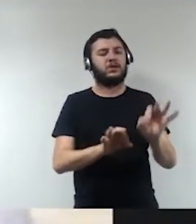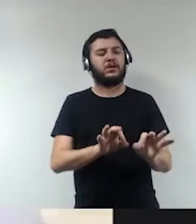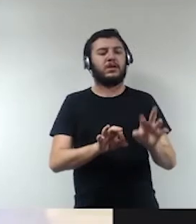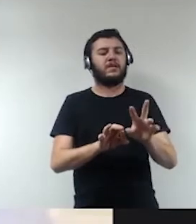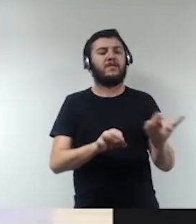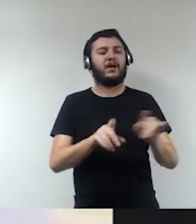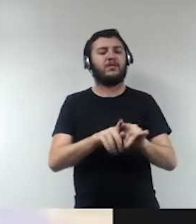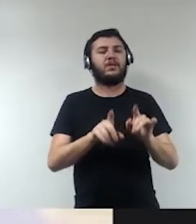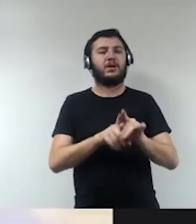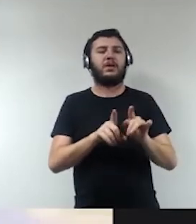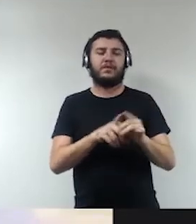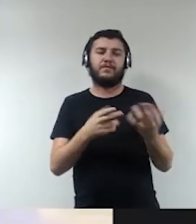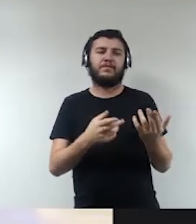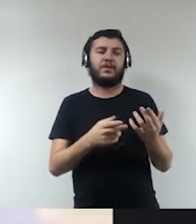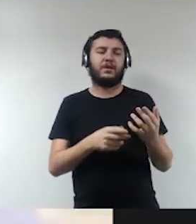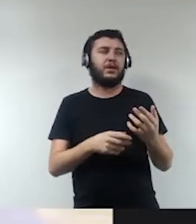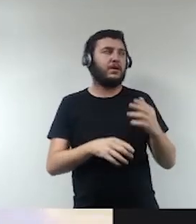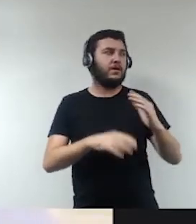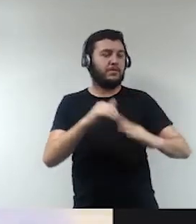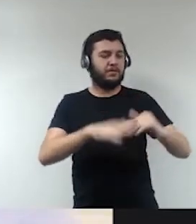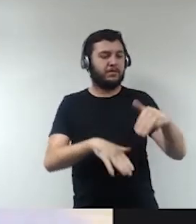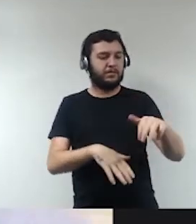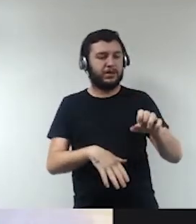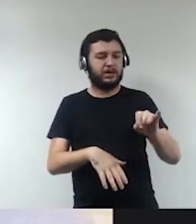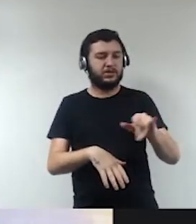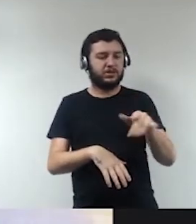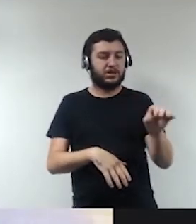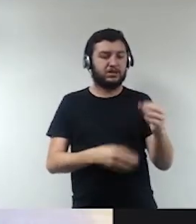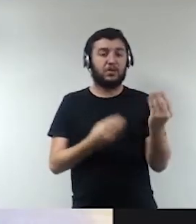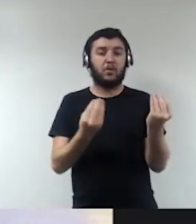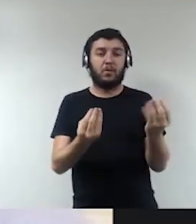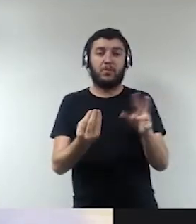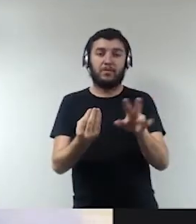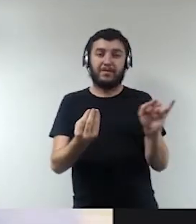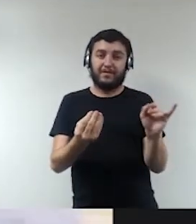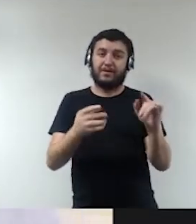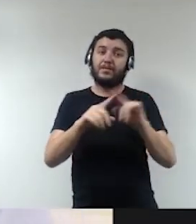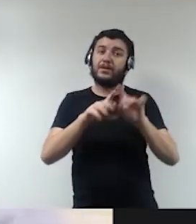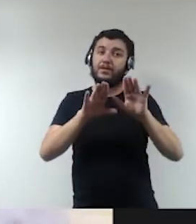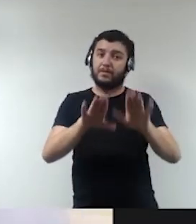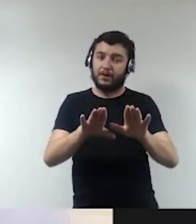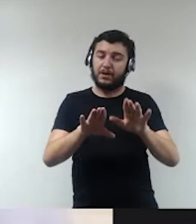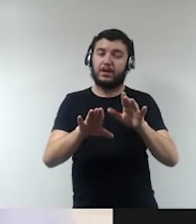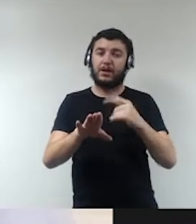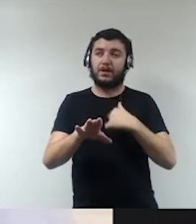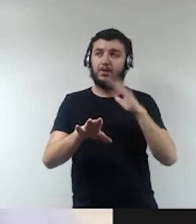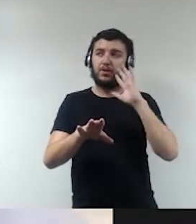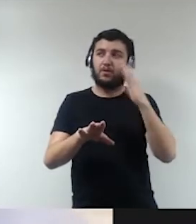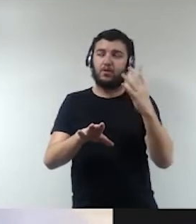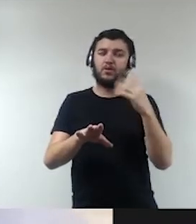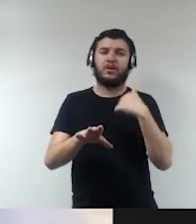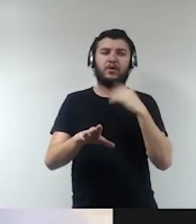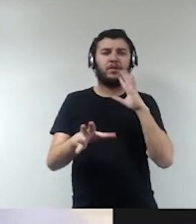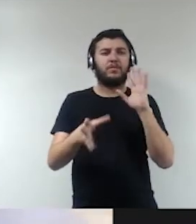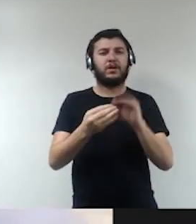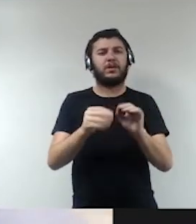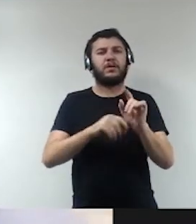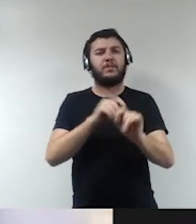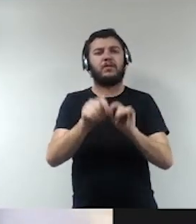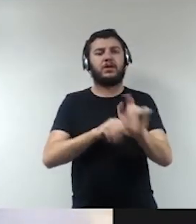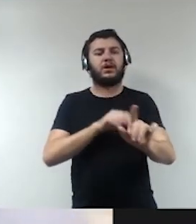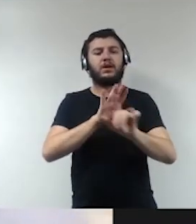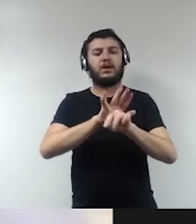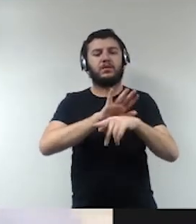por exemplo, né? Como ficaria isso em relação ao stay? A solução que eu vejo, tá no próprio 16 da lei